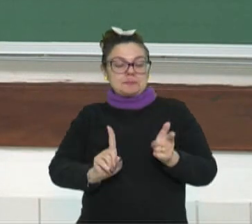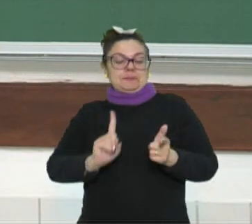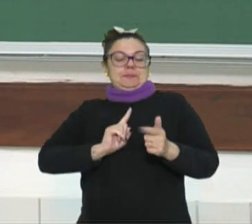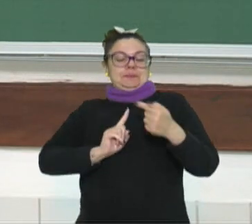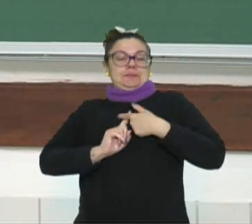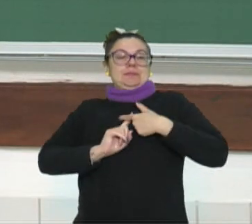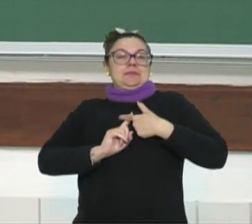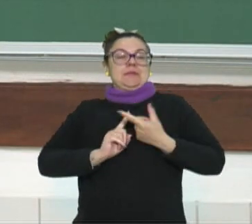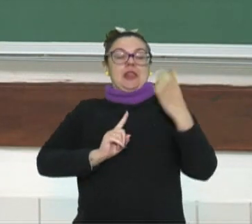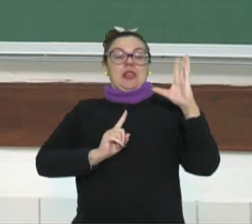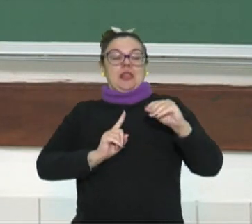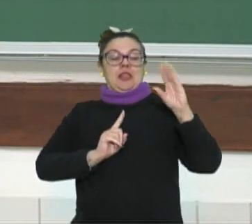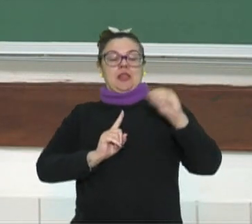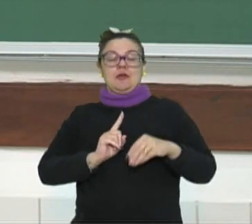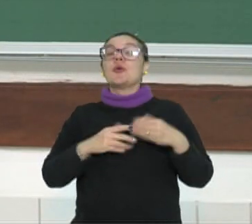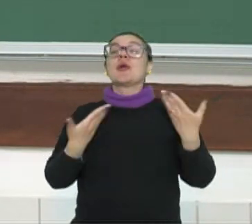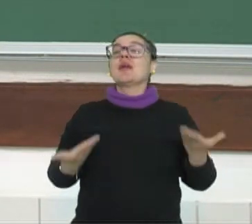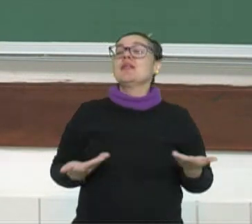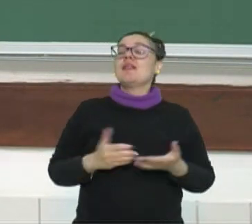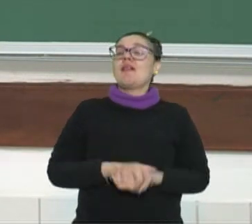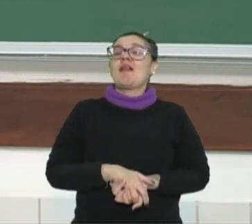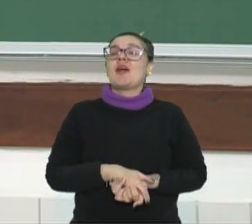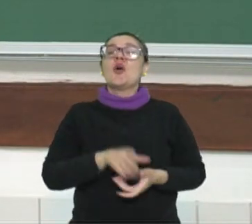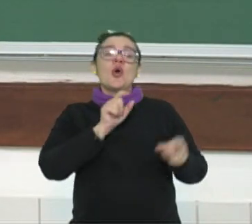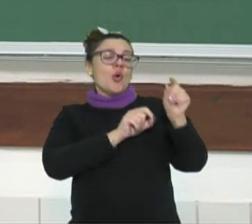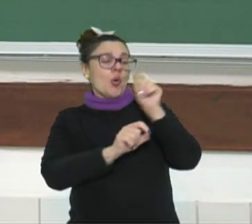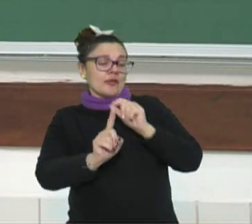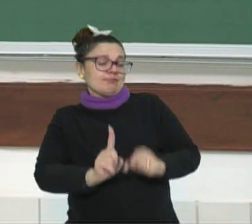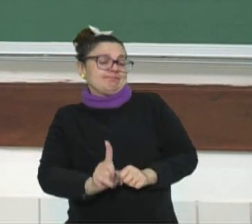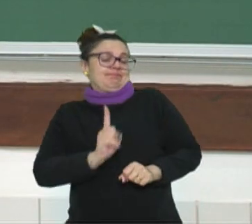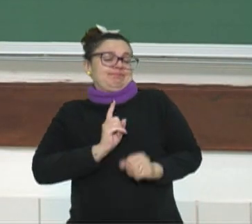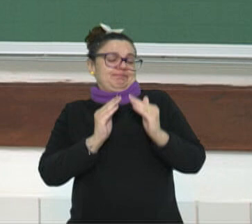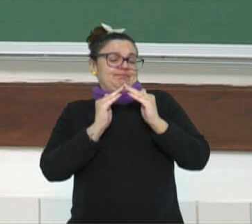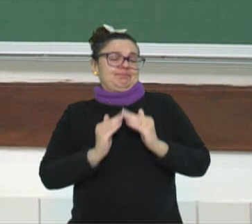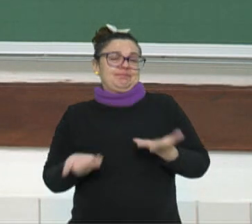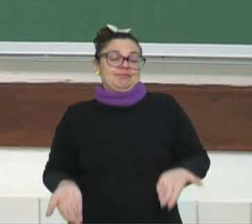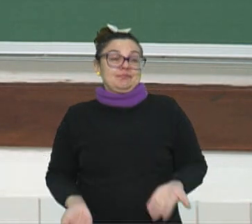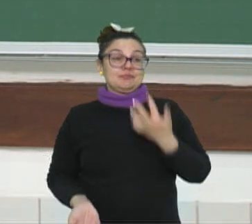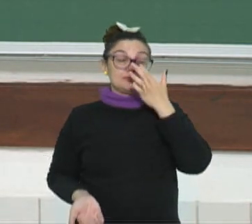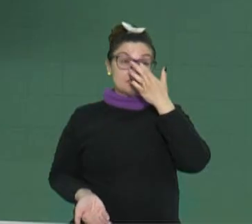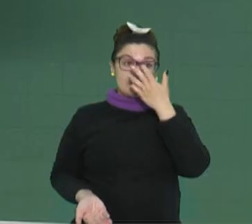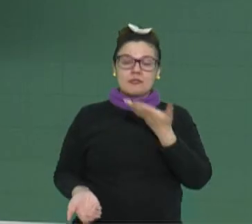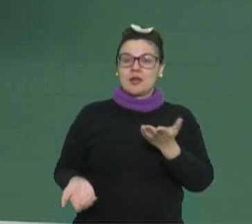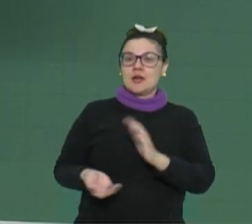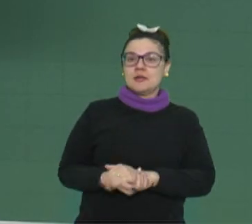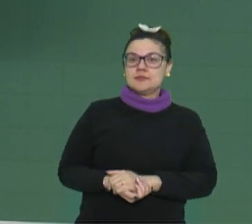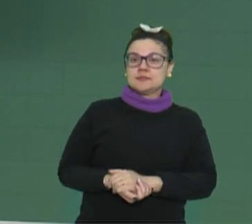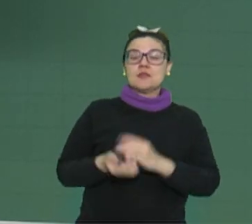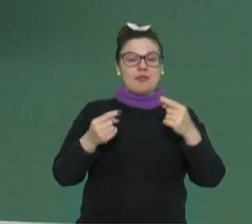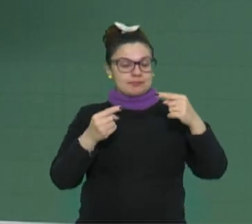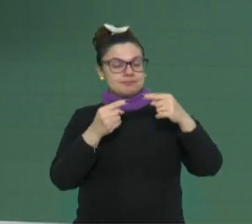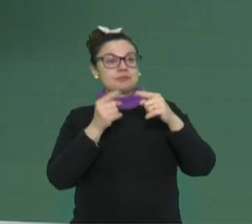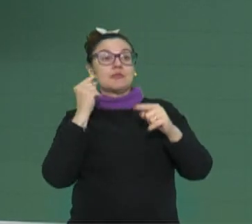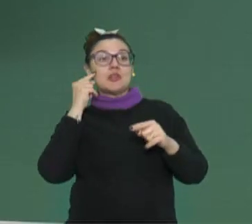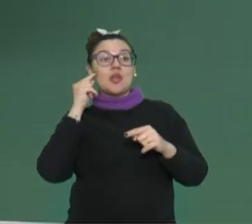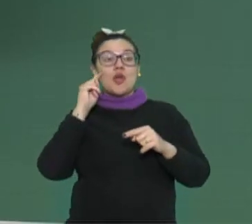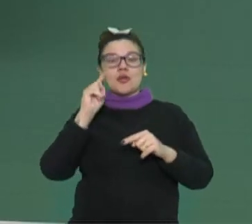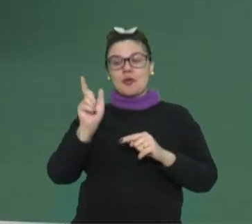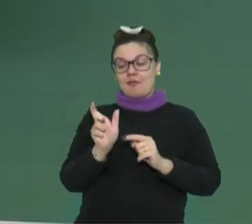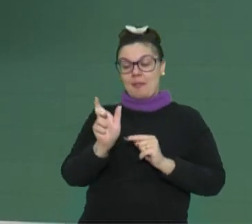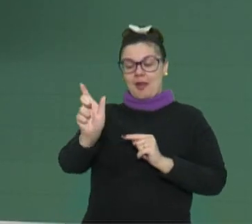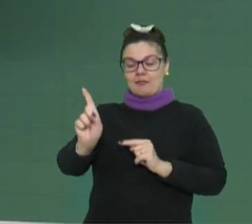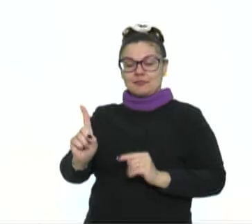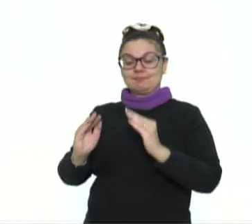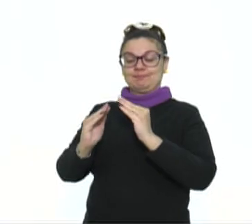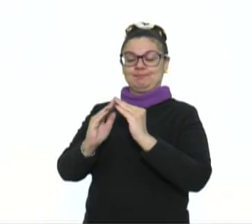Que inquilino é esse? Vamos parar para pensar. Do que a Mafalda está falando? Então a questão vai de encontro a isso. A figura do